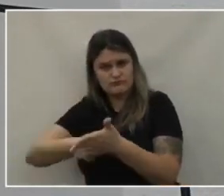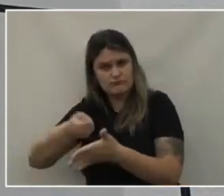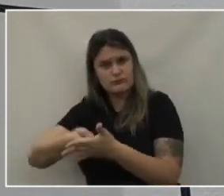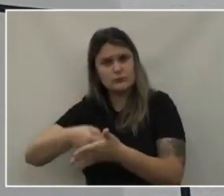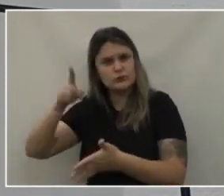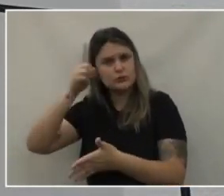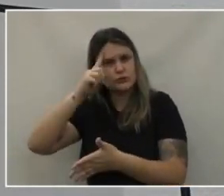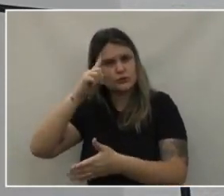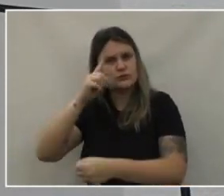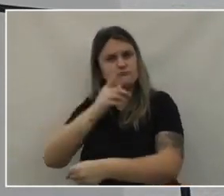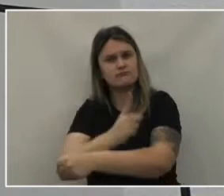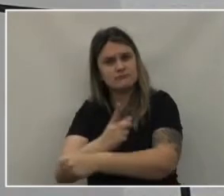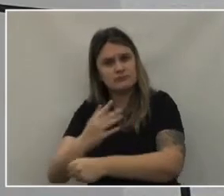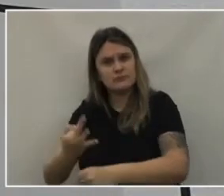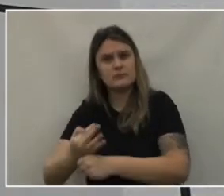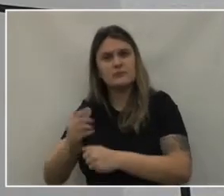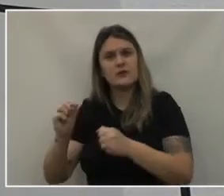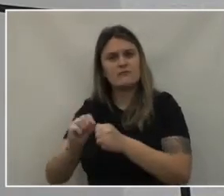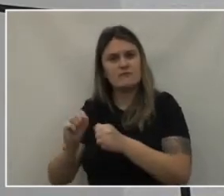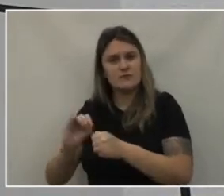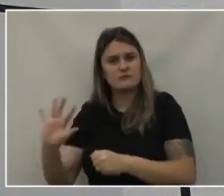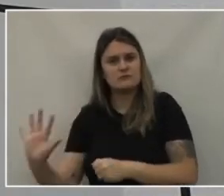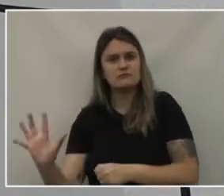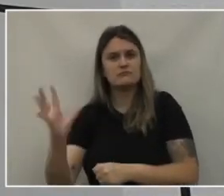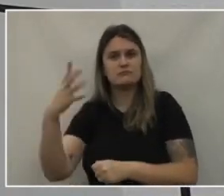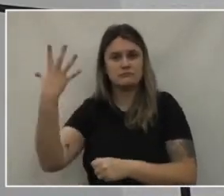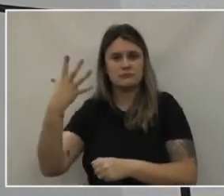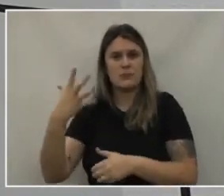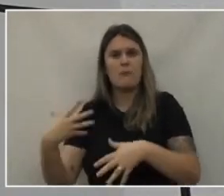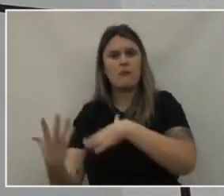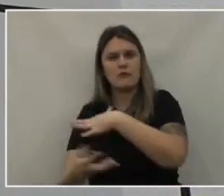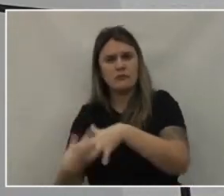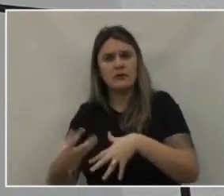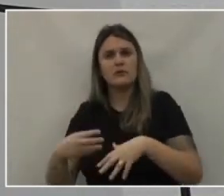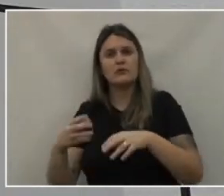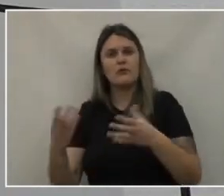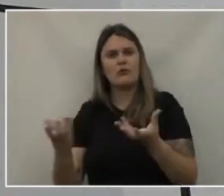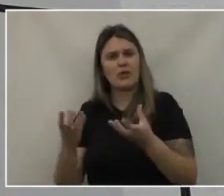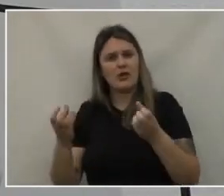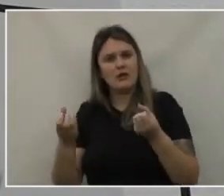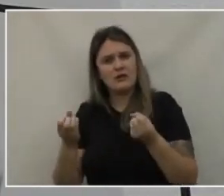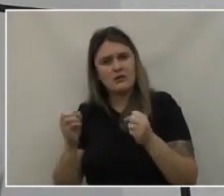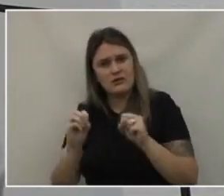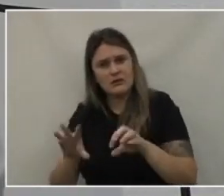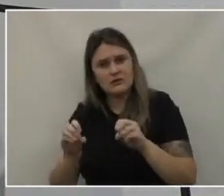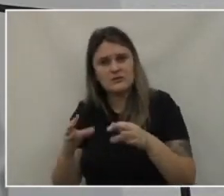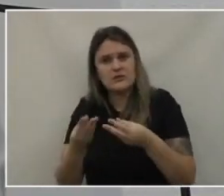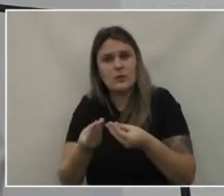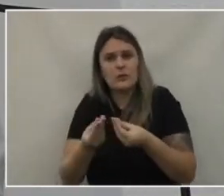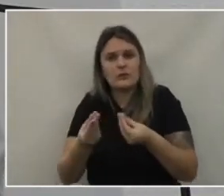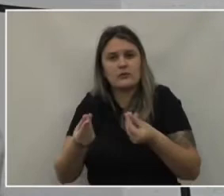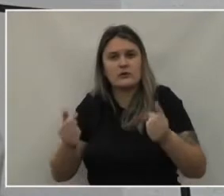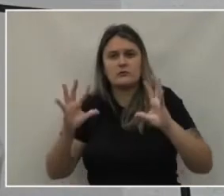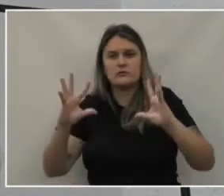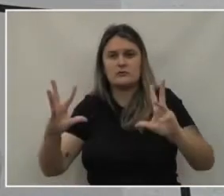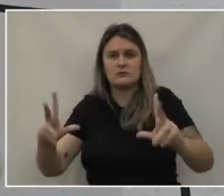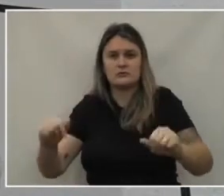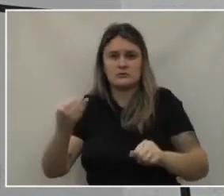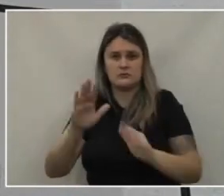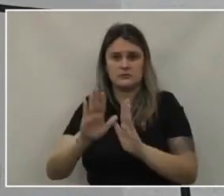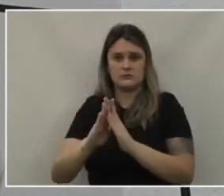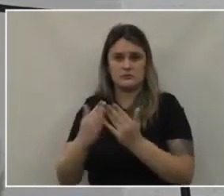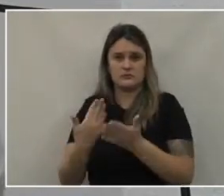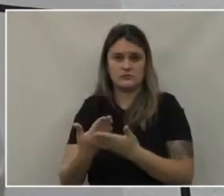diariamente, defendem e fazem acontecer uma educação pública de qualidade em todas as nossas